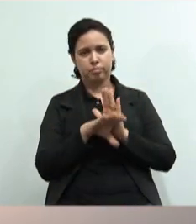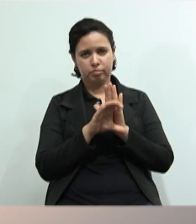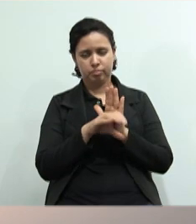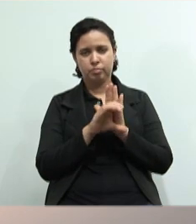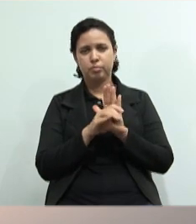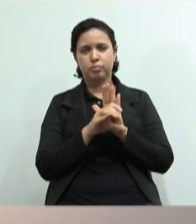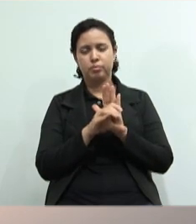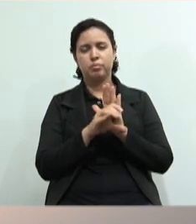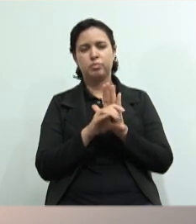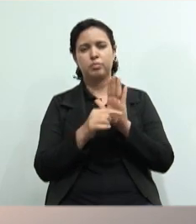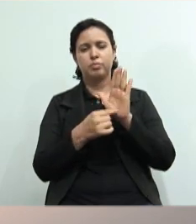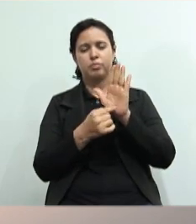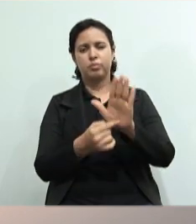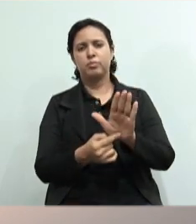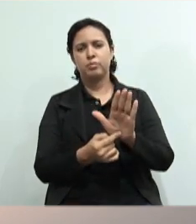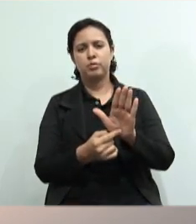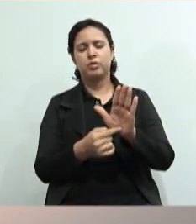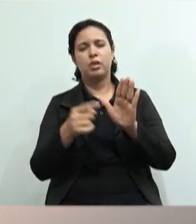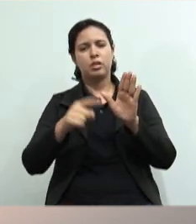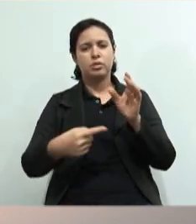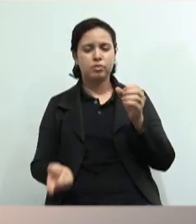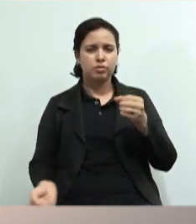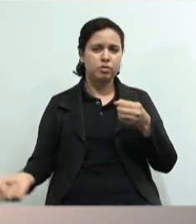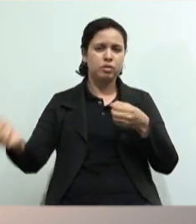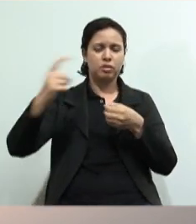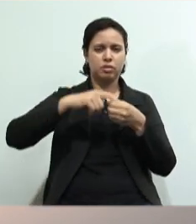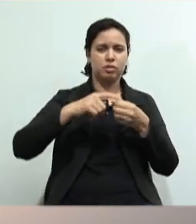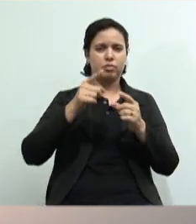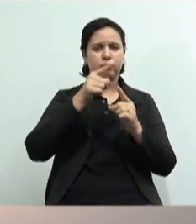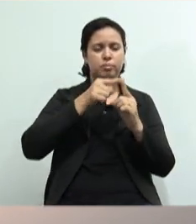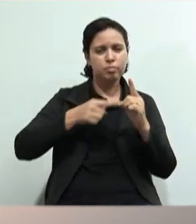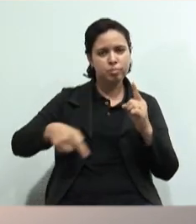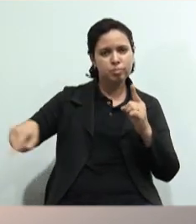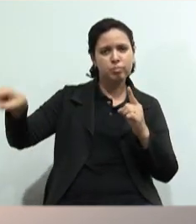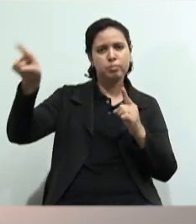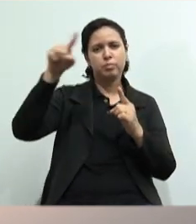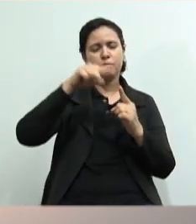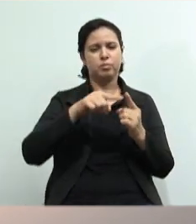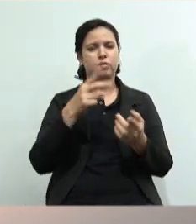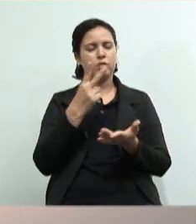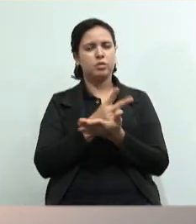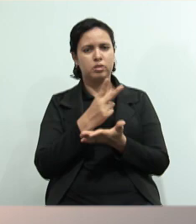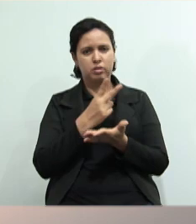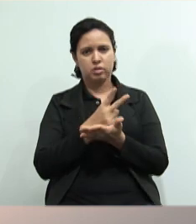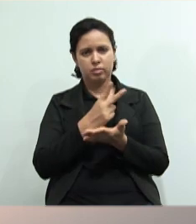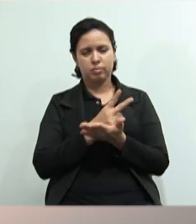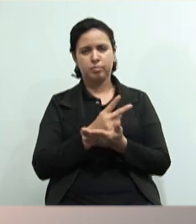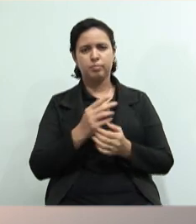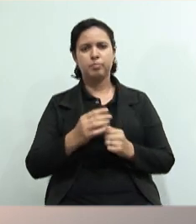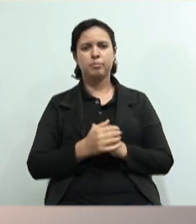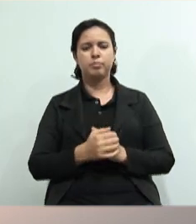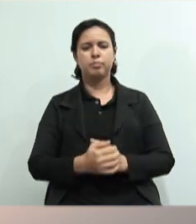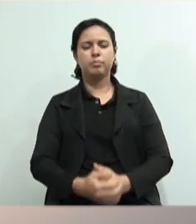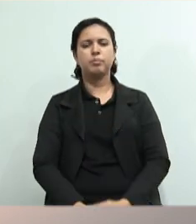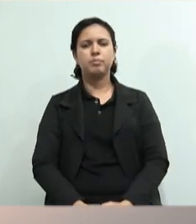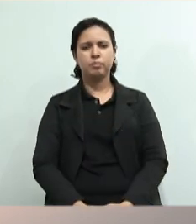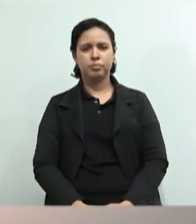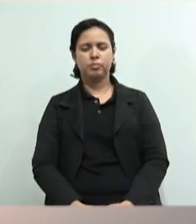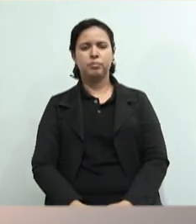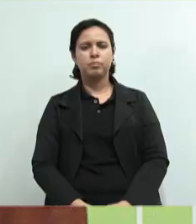PDCA recomenda o reinício do ciclo para se buscar uma melhoria contínua, sem interrupções.